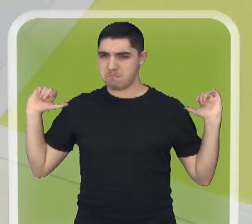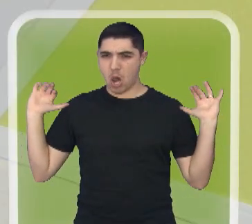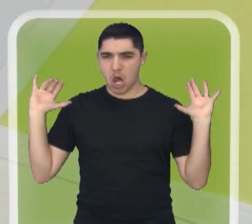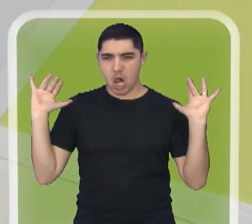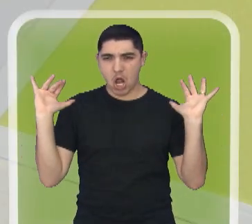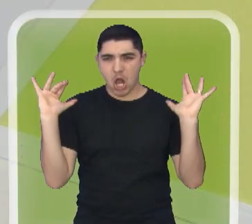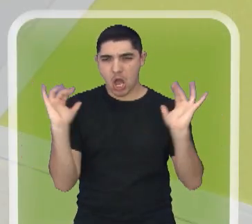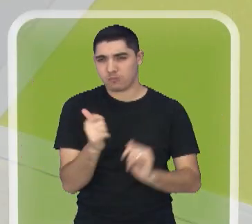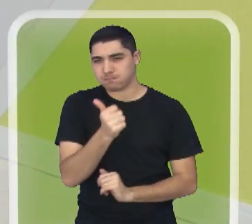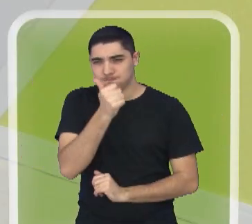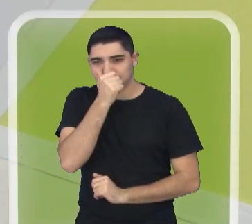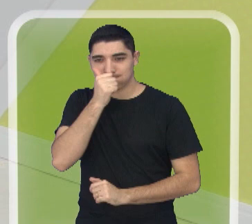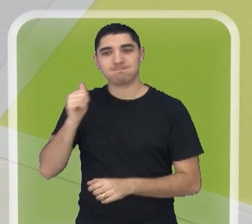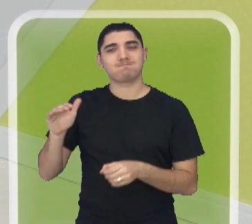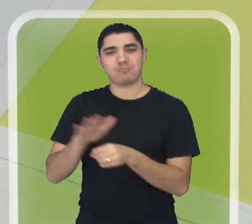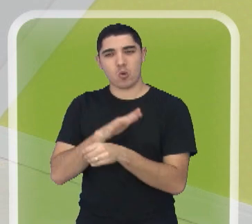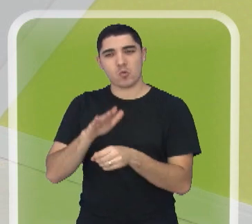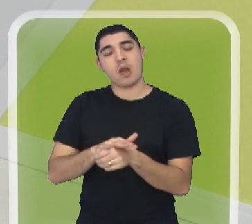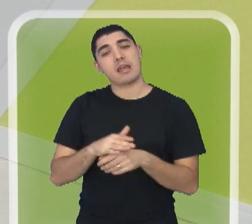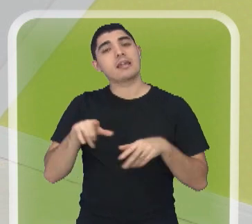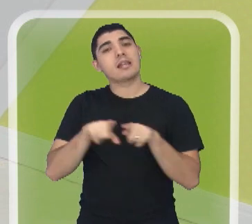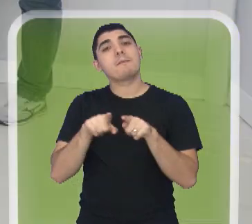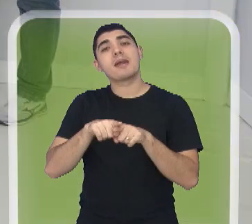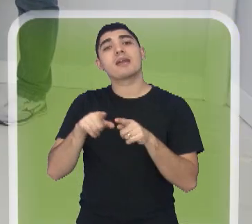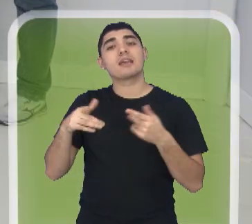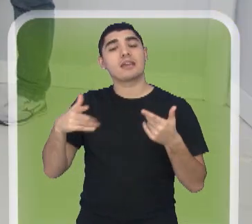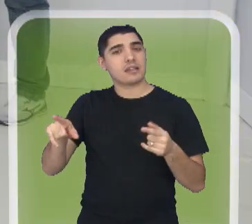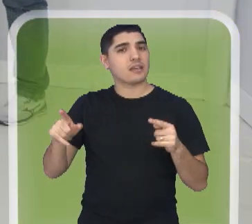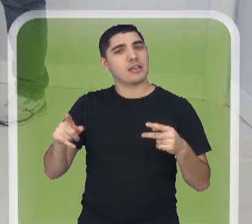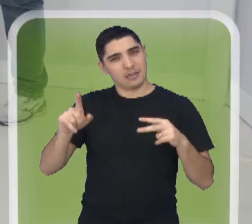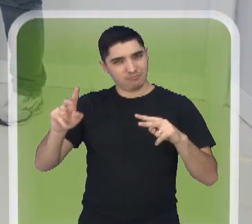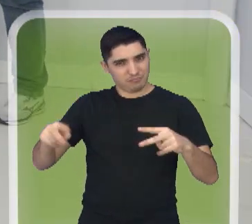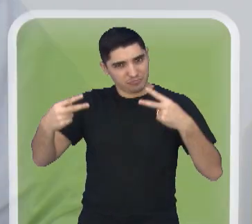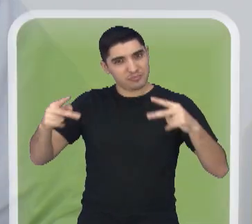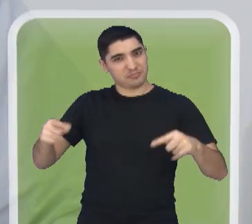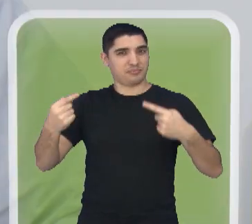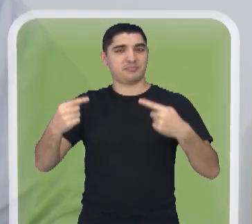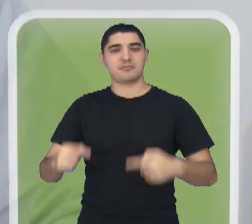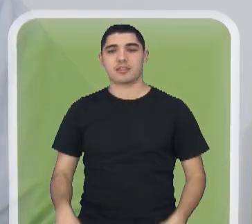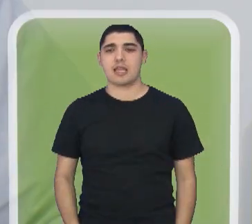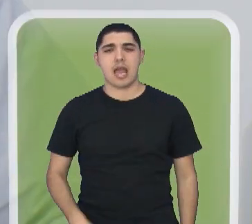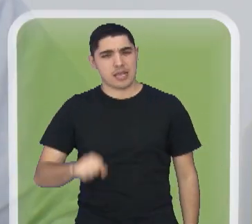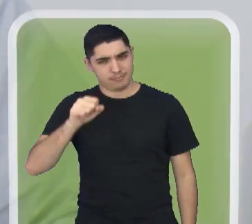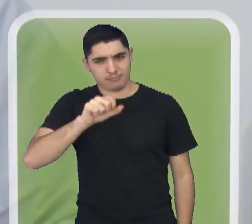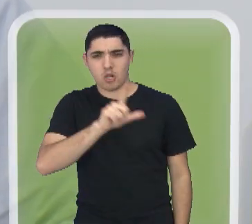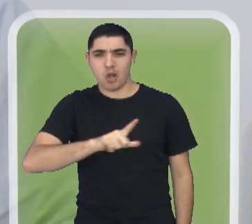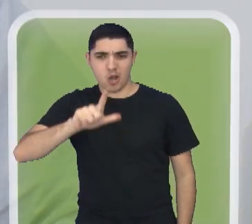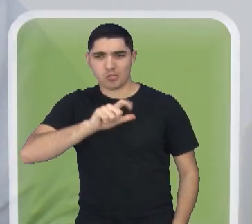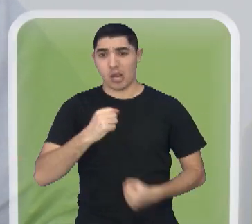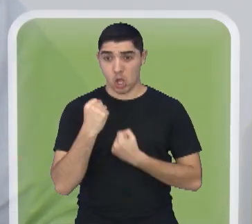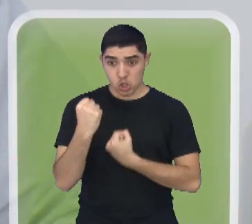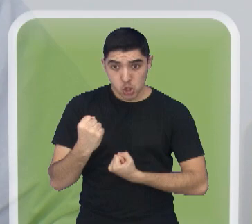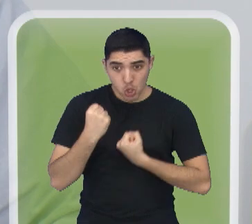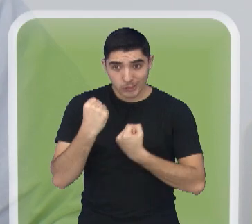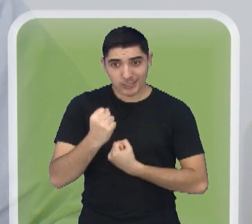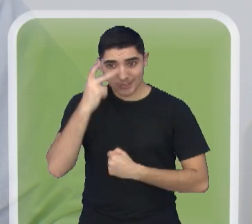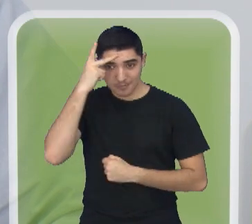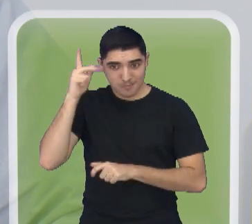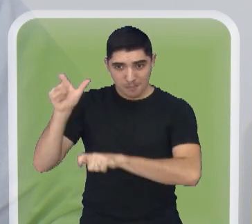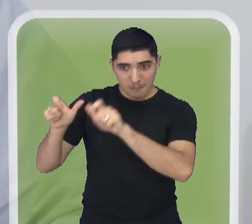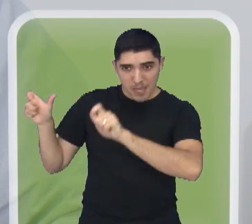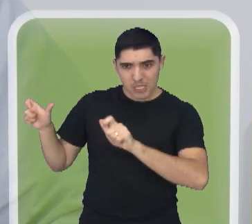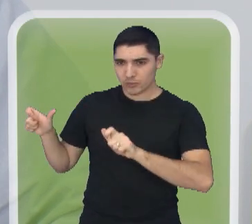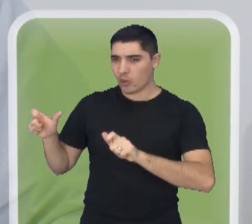estádio na grande final. Queria que você falasse sobre eles também. Sim, a torcida teve um papel muito importante. A gente estava falando antes, né, no primeiro